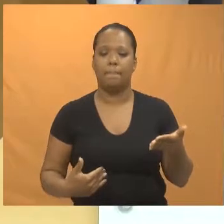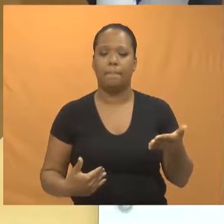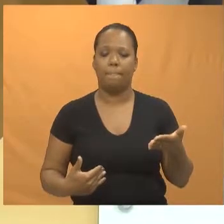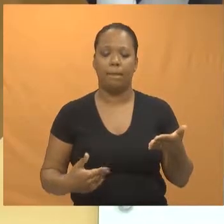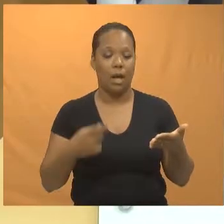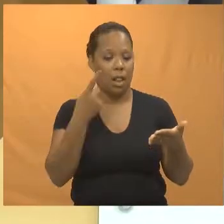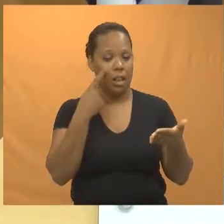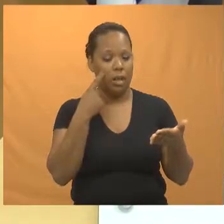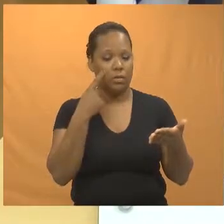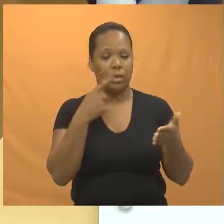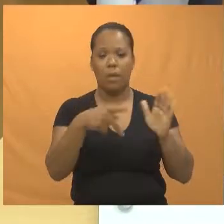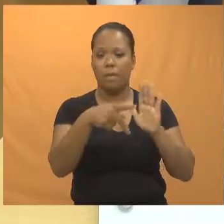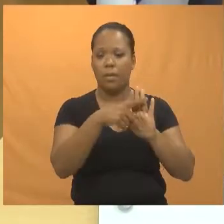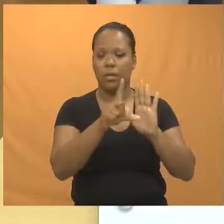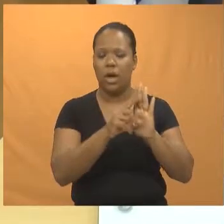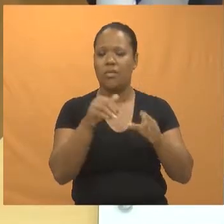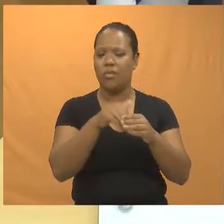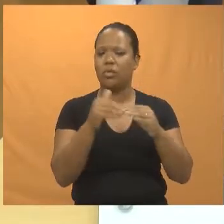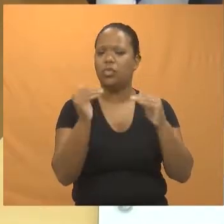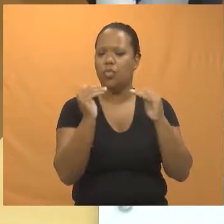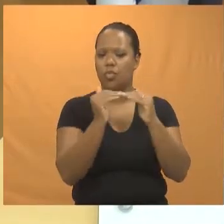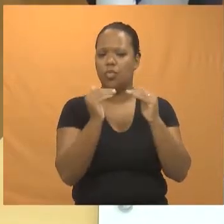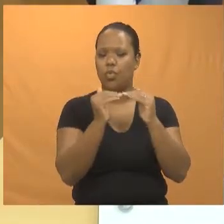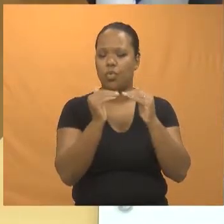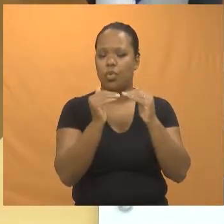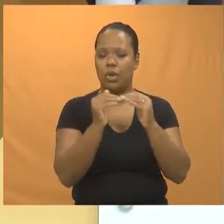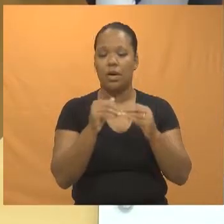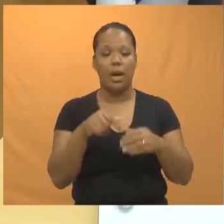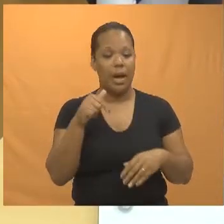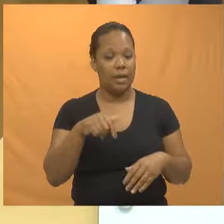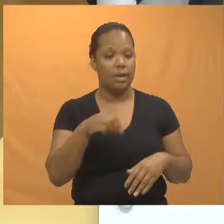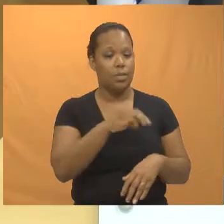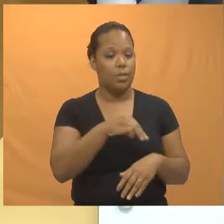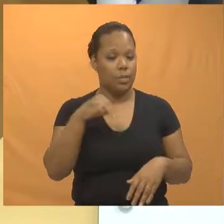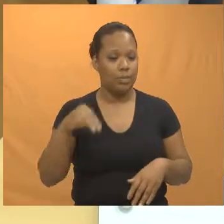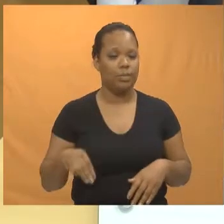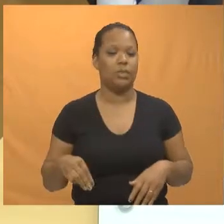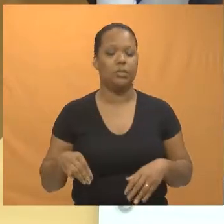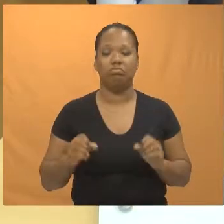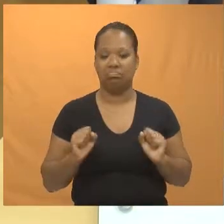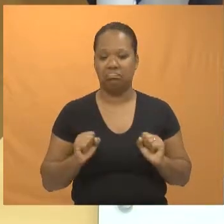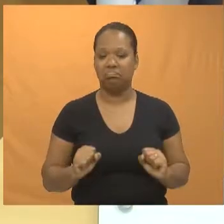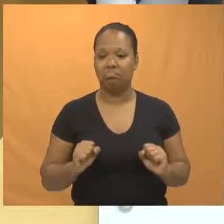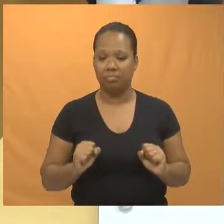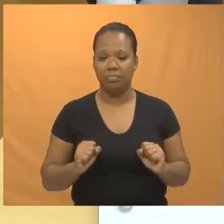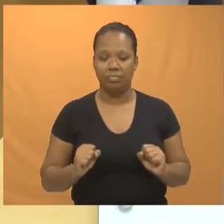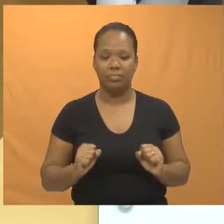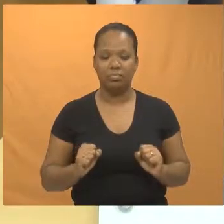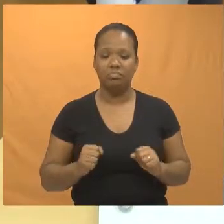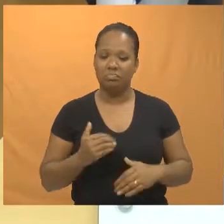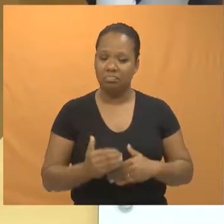do projeto, eu vou votar favorável para que o nosso município possa dar